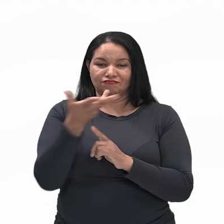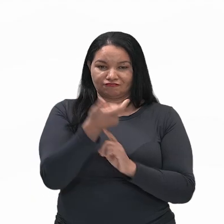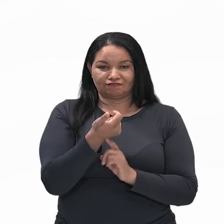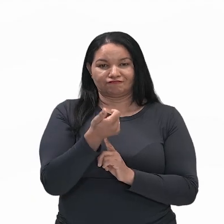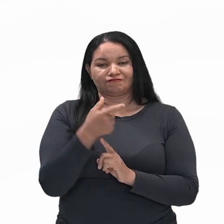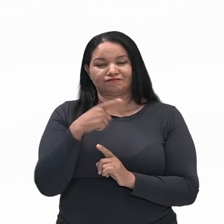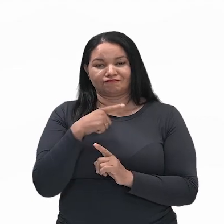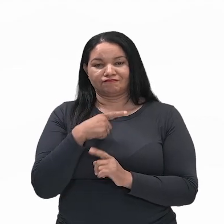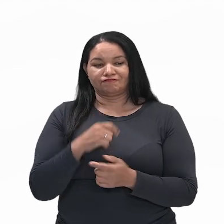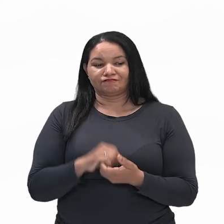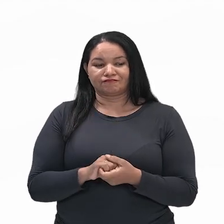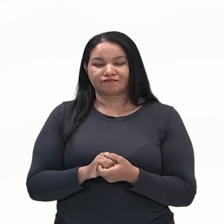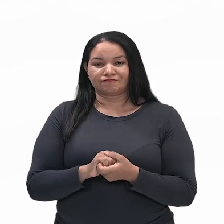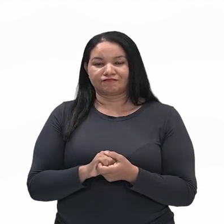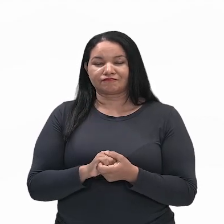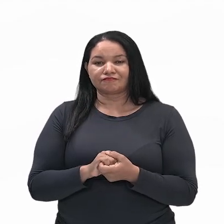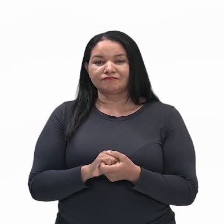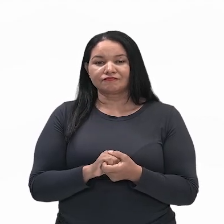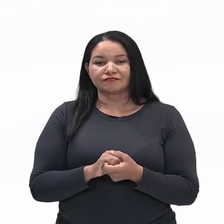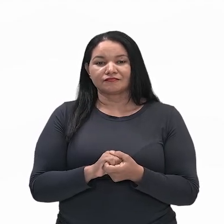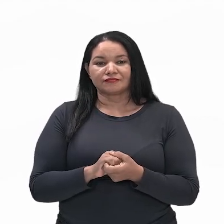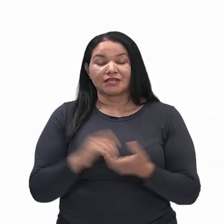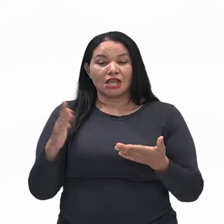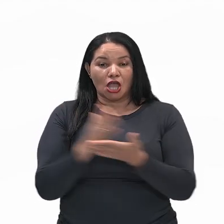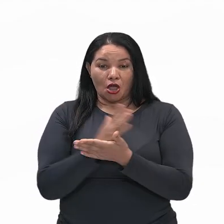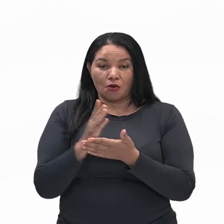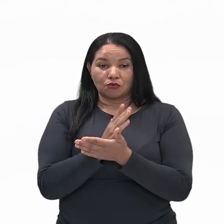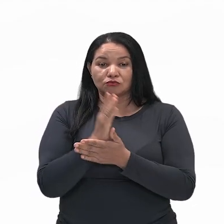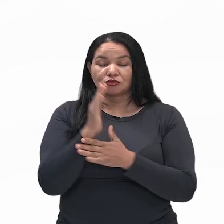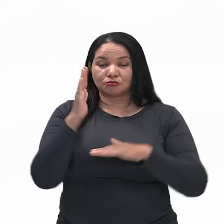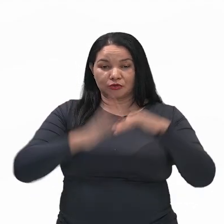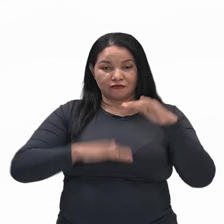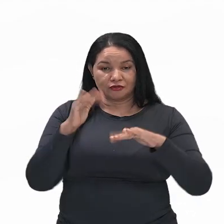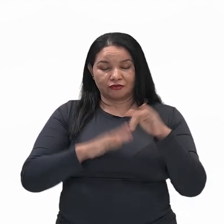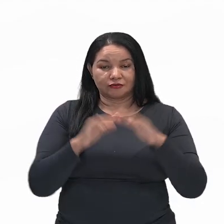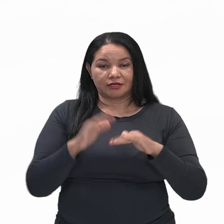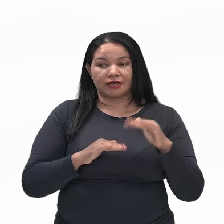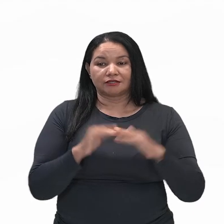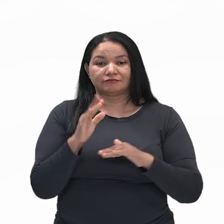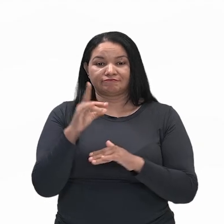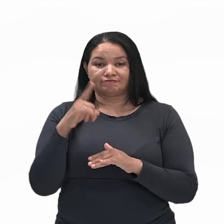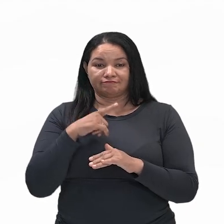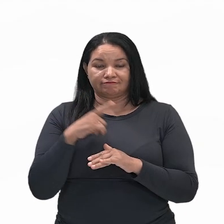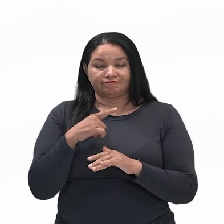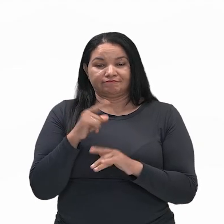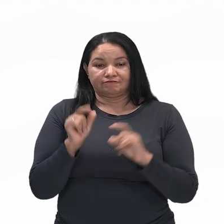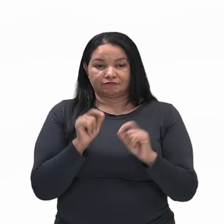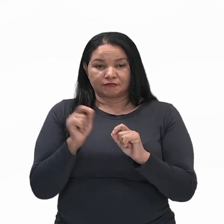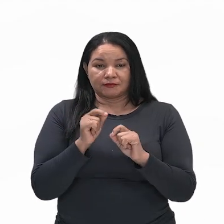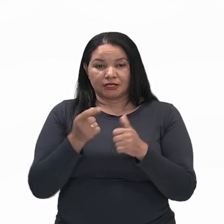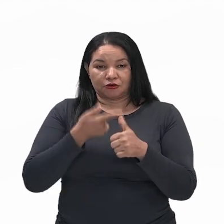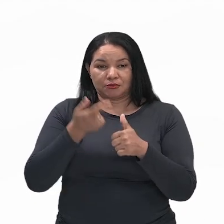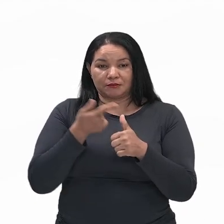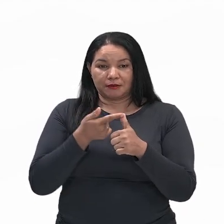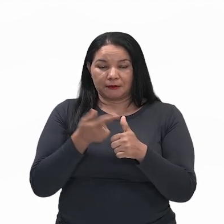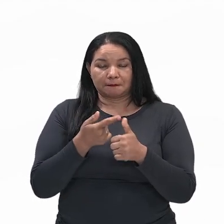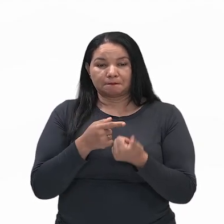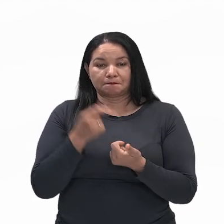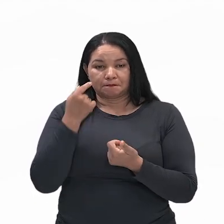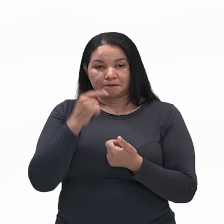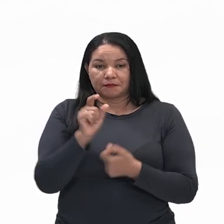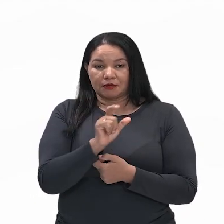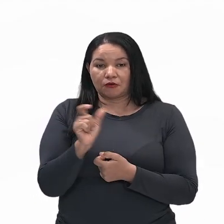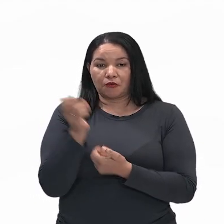Tá? Então, aqui nós temos alguns artistas que eu trouxe para vocês. Então, Parte foi a primeira grande obra feminista da